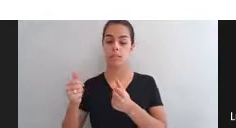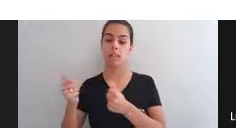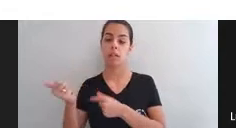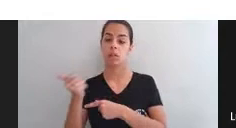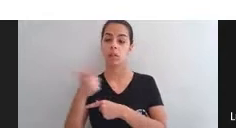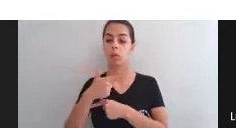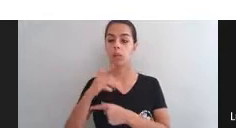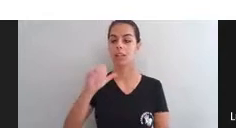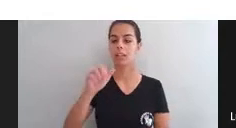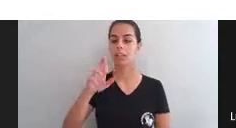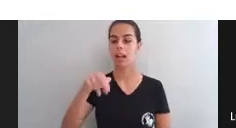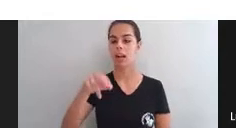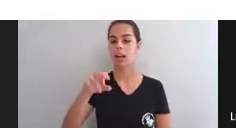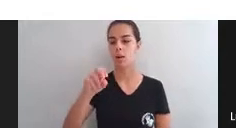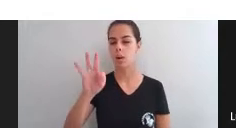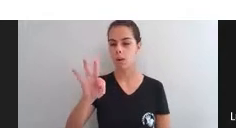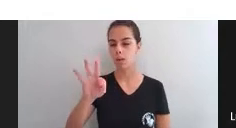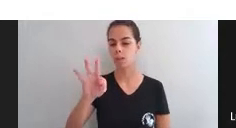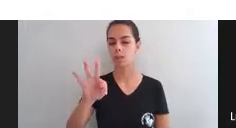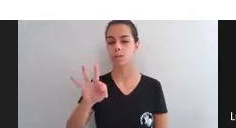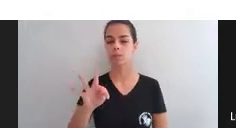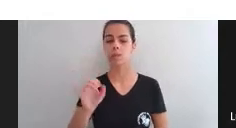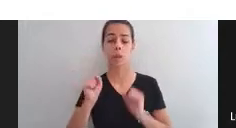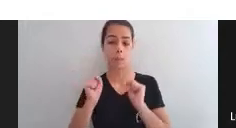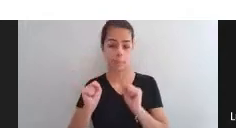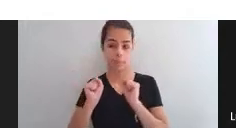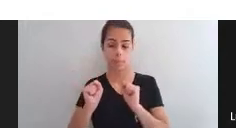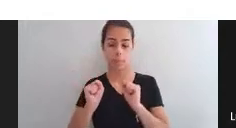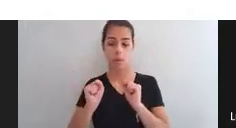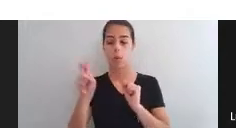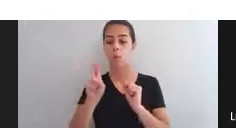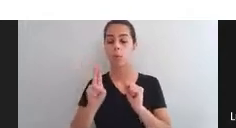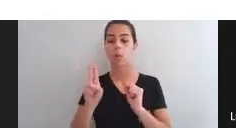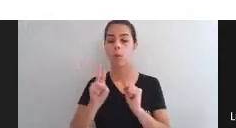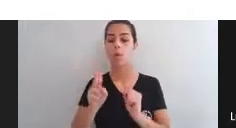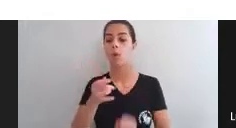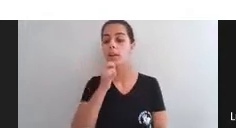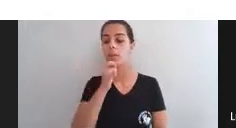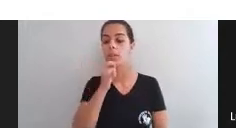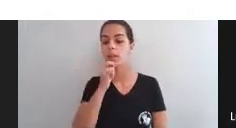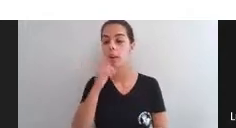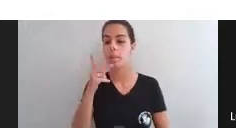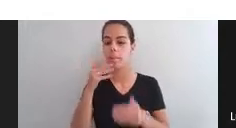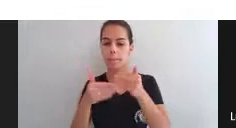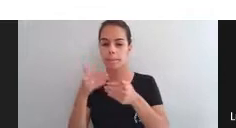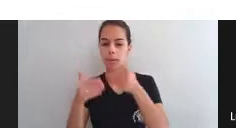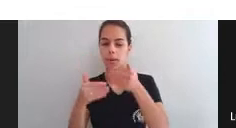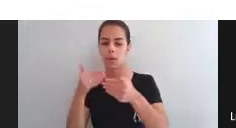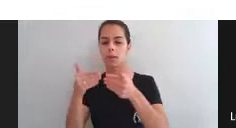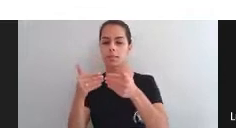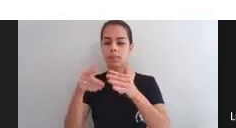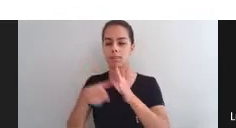de Carnot. A gente pode fazer aquele mesmo processo que a gente fez no início da aula